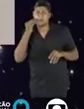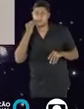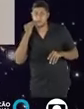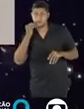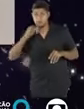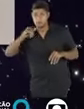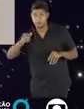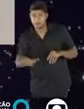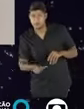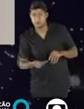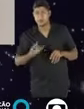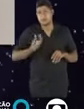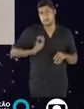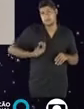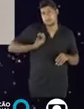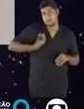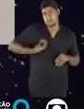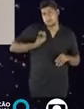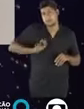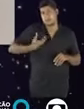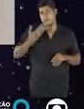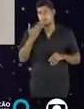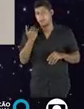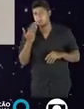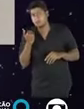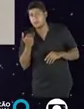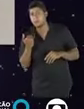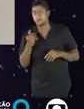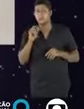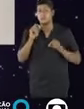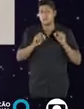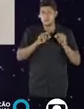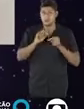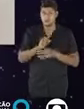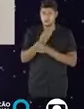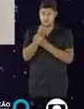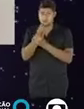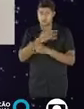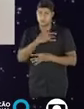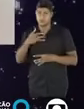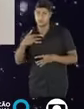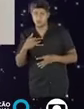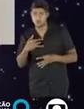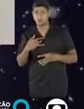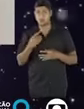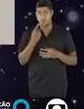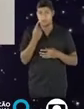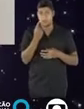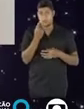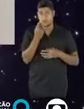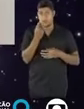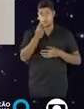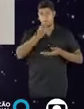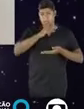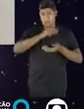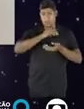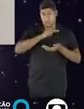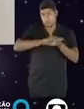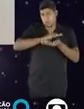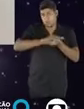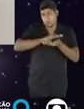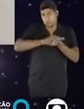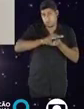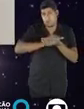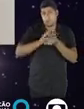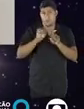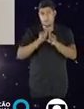aí para poder aproveitar integralmente os alimentos e trazer, assim, sustentabilidade, saúde, economia, bem-estar e